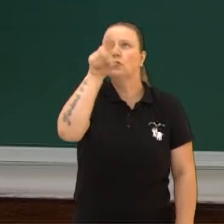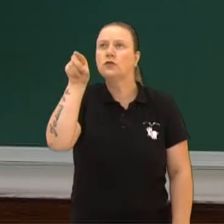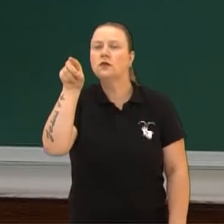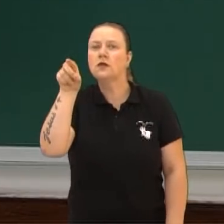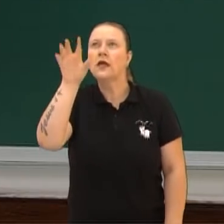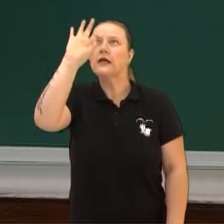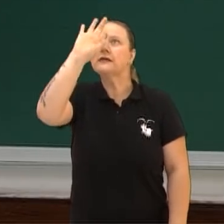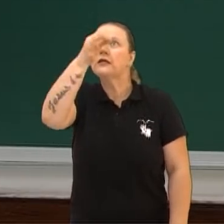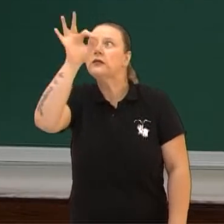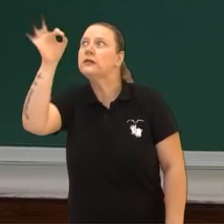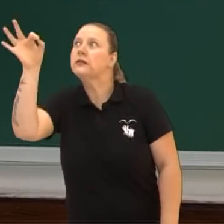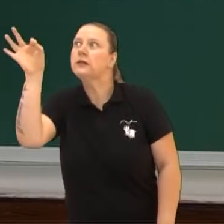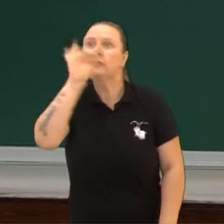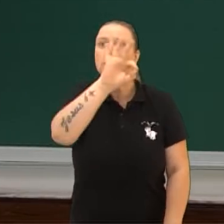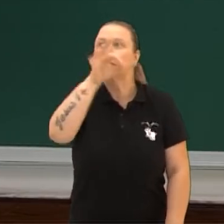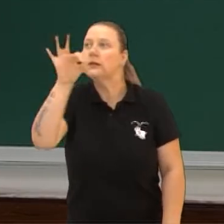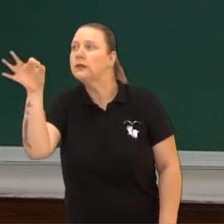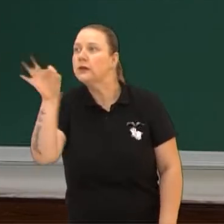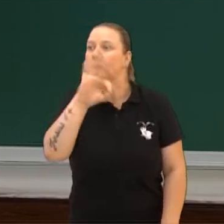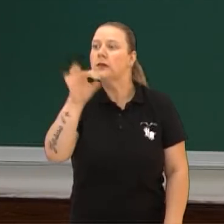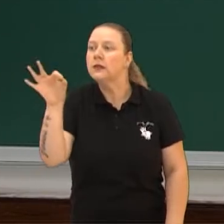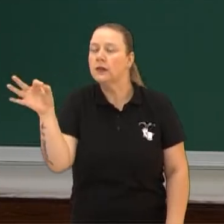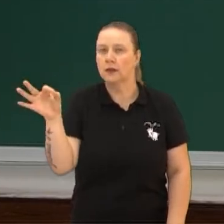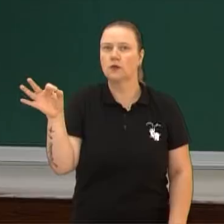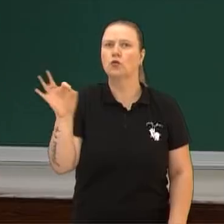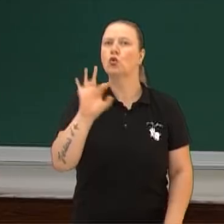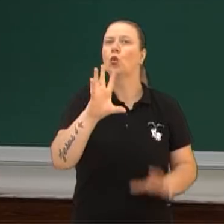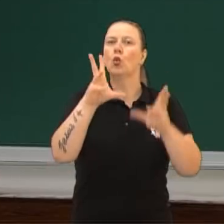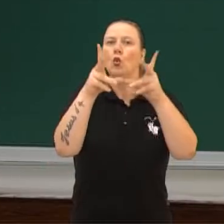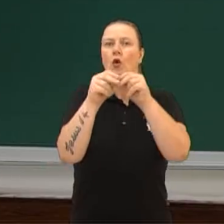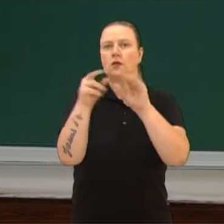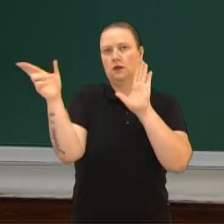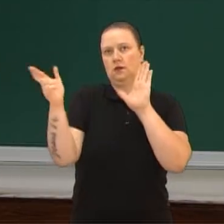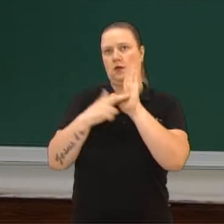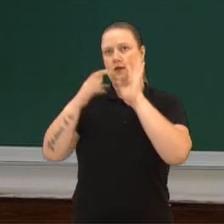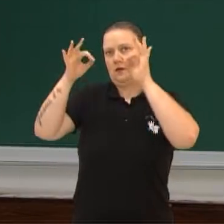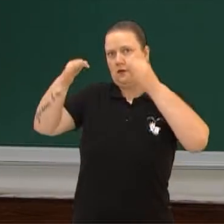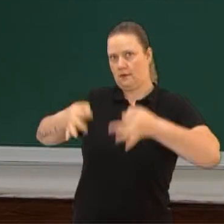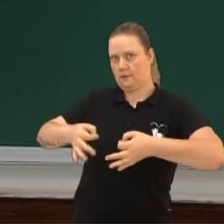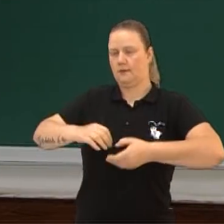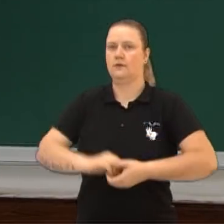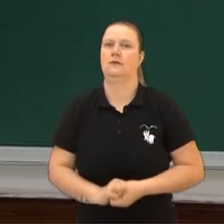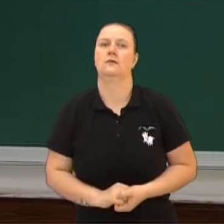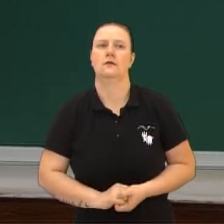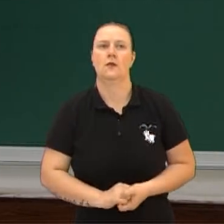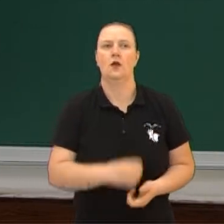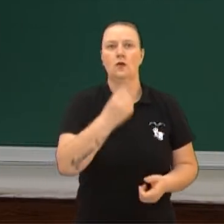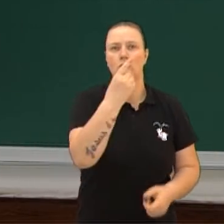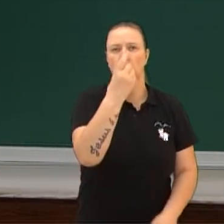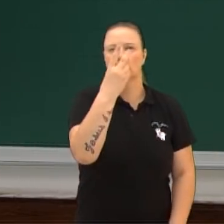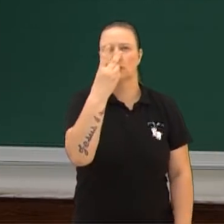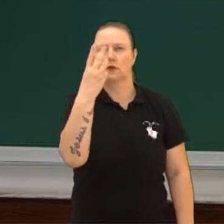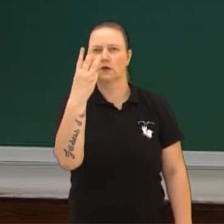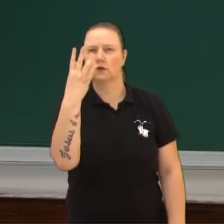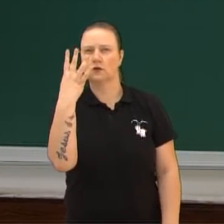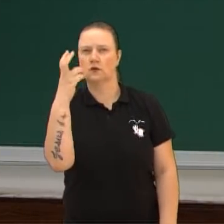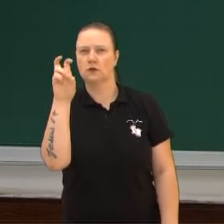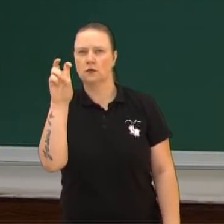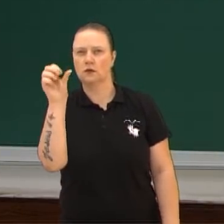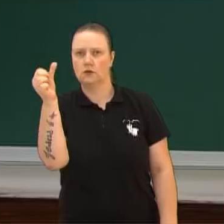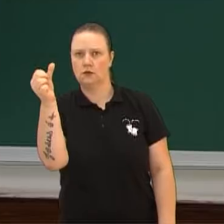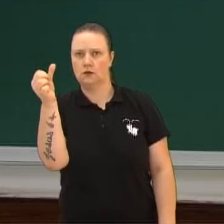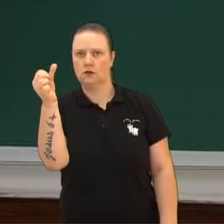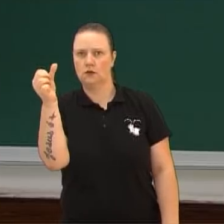de acertos. Muito bem. Então, o André, vamos ver quantos X que tem ali, né? 1, 2, 3, 4, 5, 6,